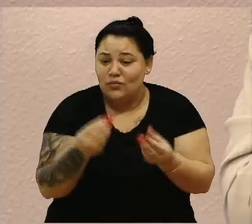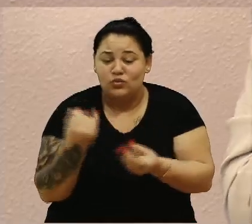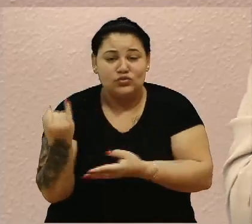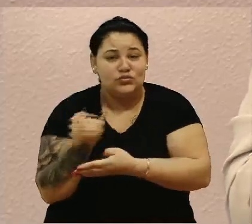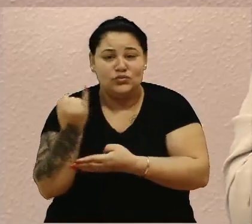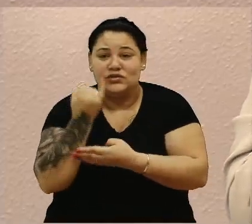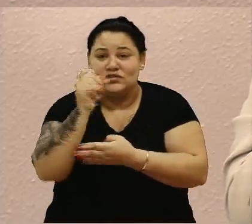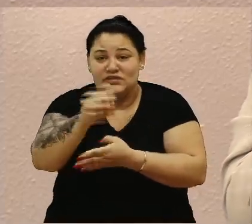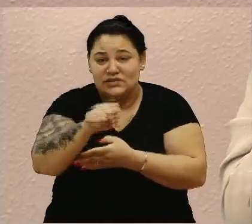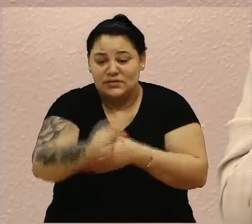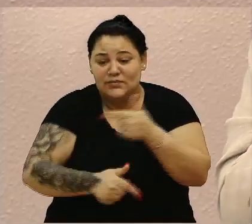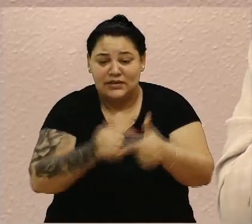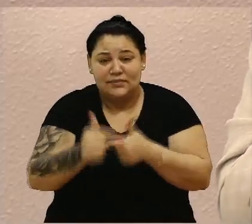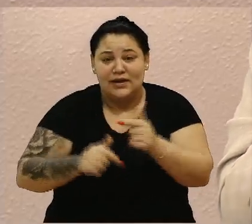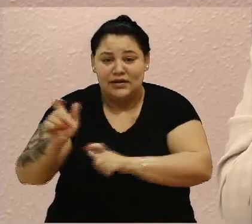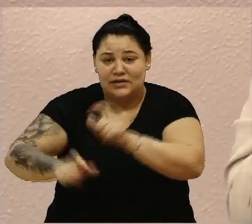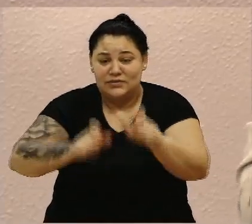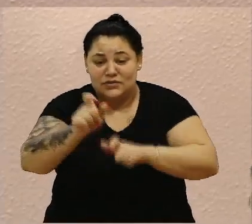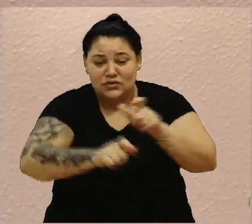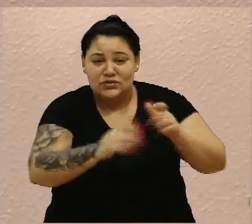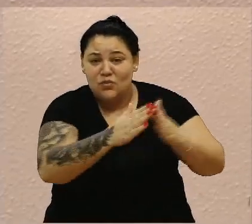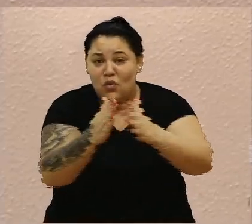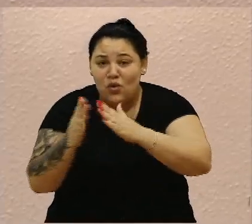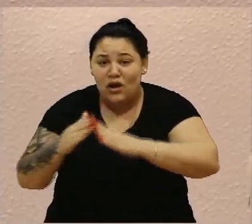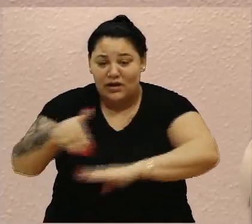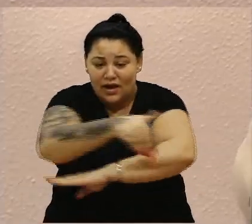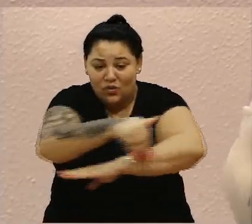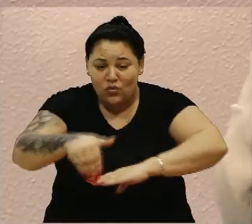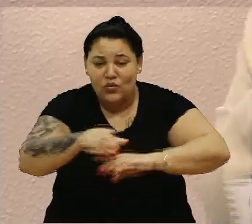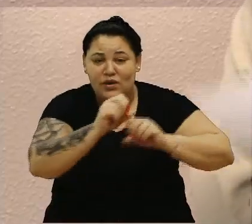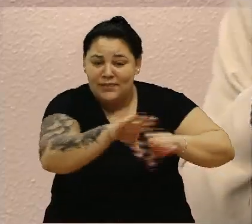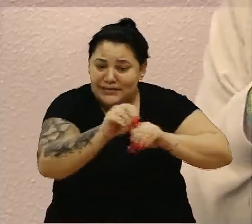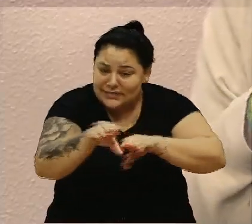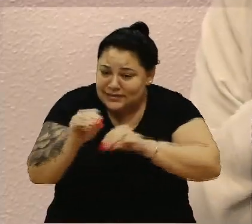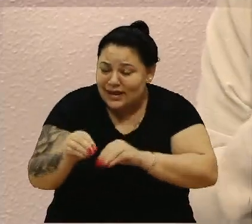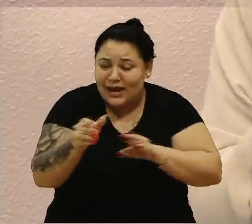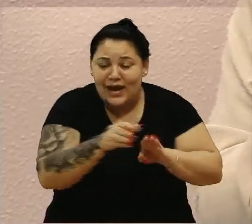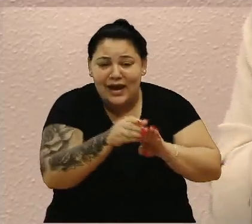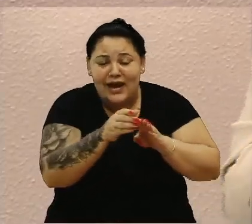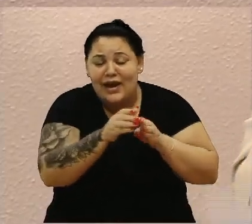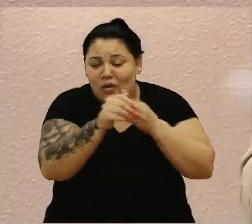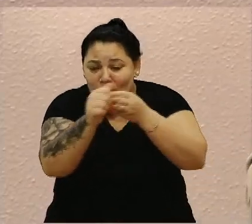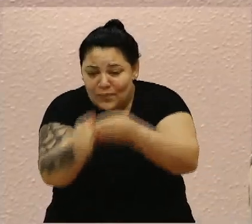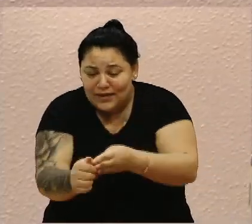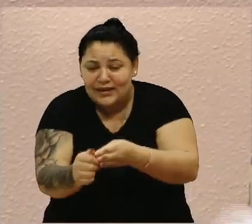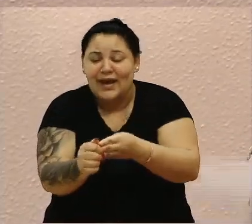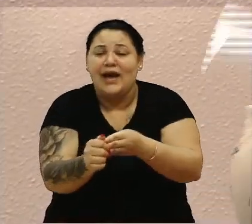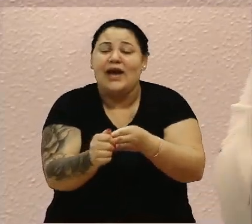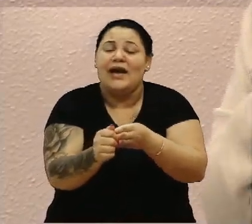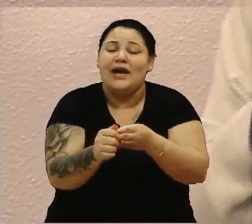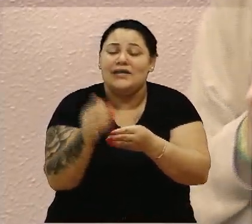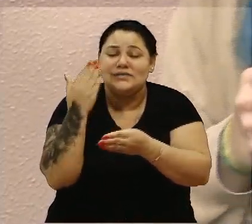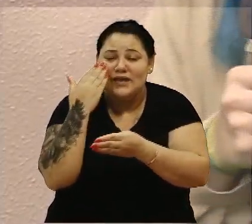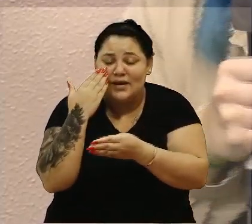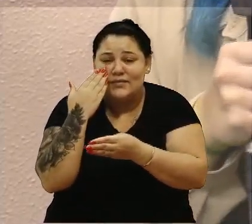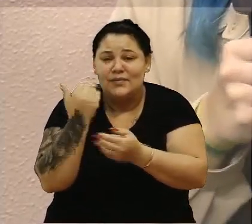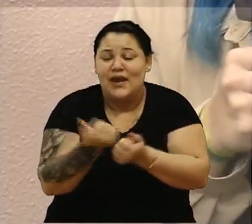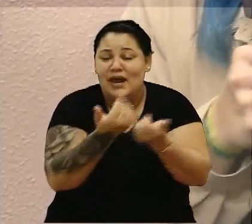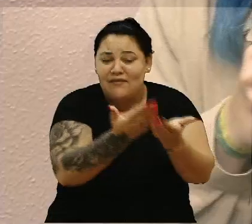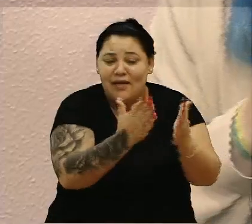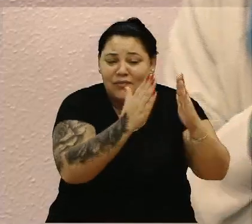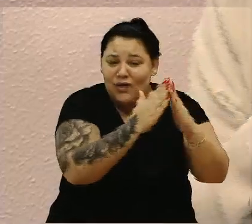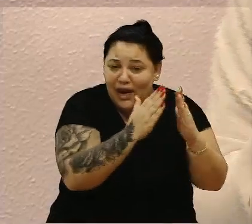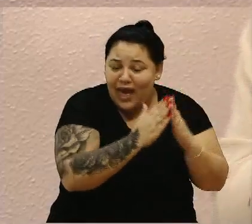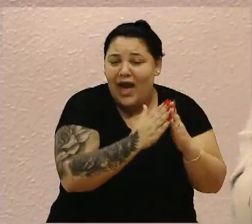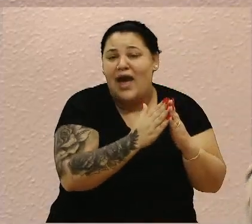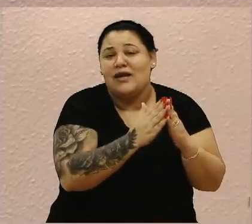importante para trabalhar com as pessoas em situação de rua, para orientar, para acompanhar, para levar para abrigos, inclusive para casa de passagem, para albergue. Então,